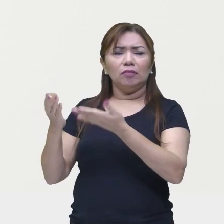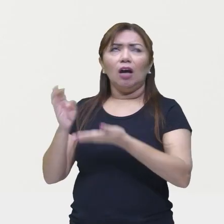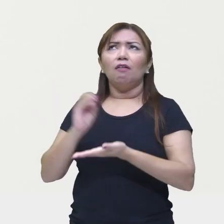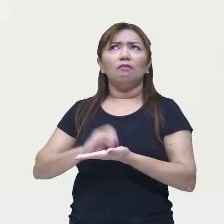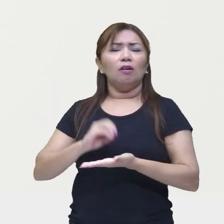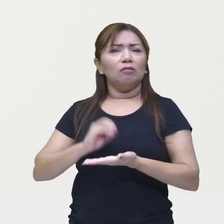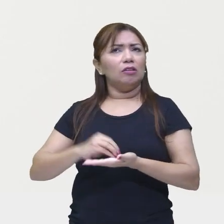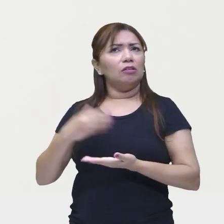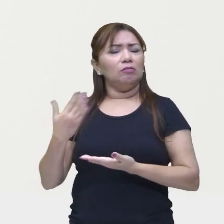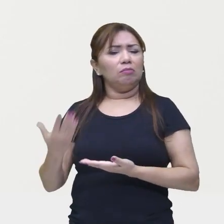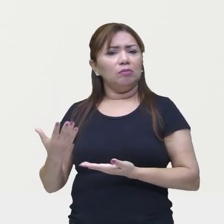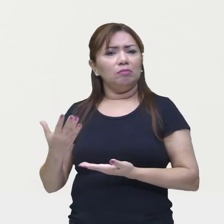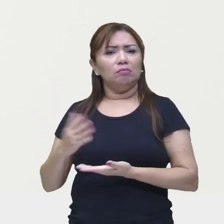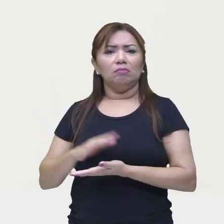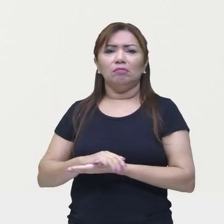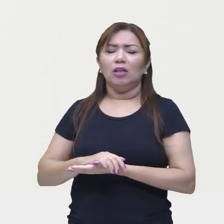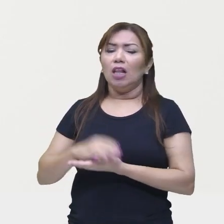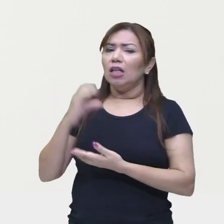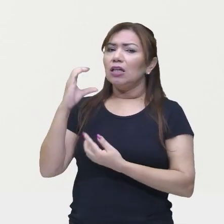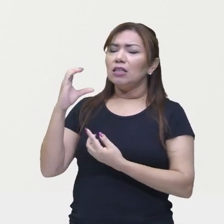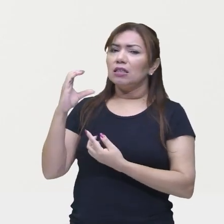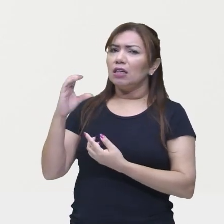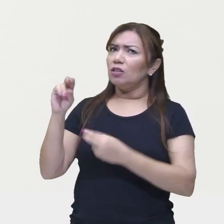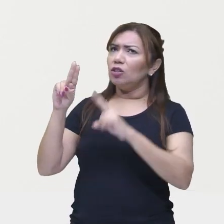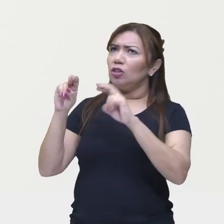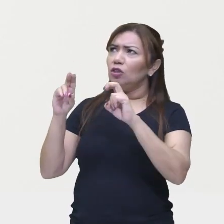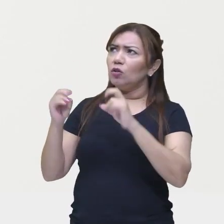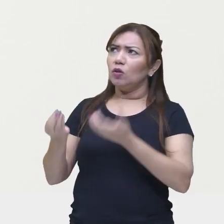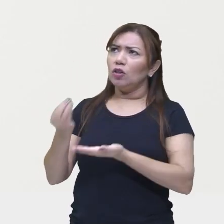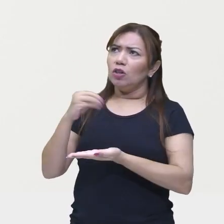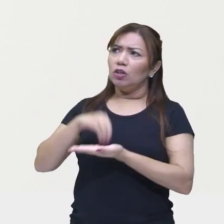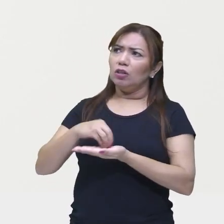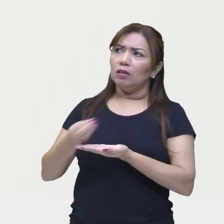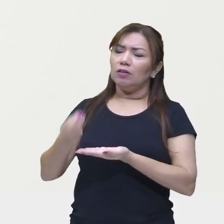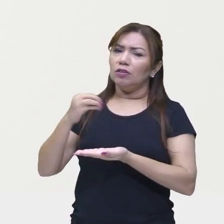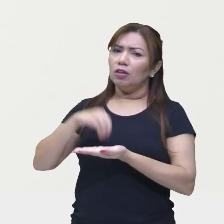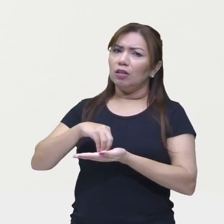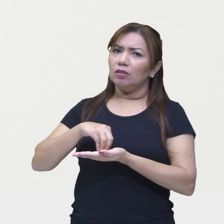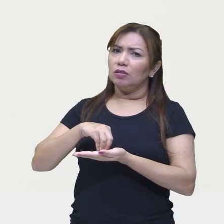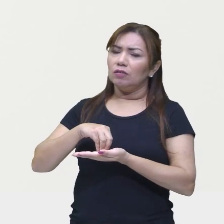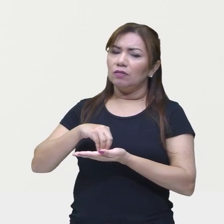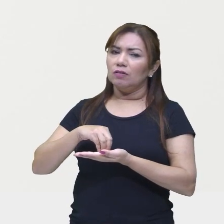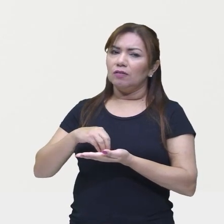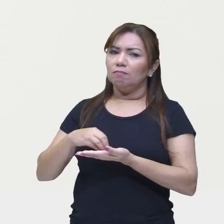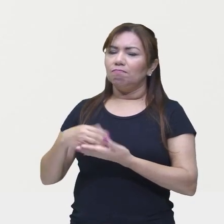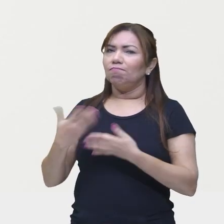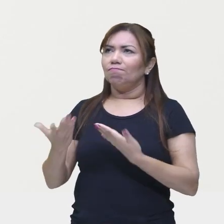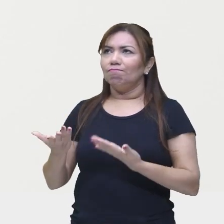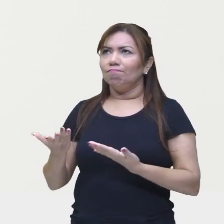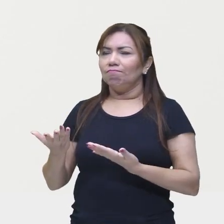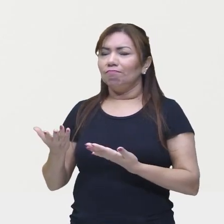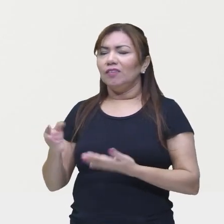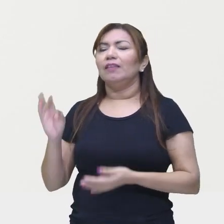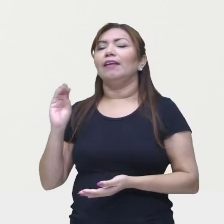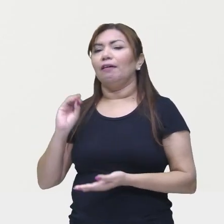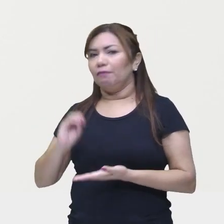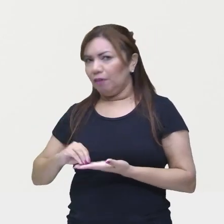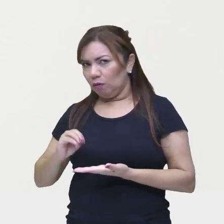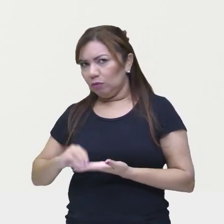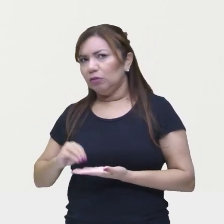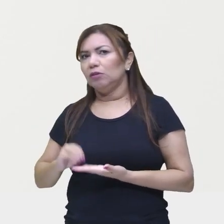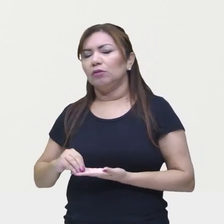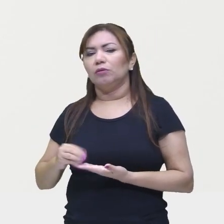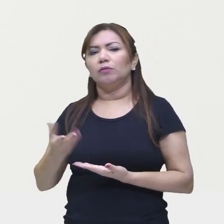aí, hein? Letra C. Título e ingredientes? Também está faltando alguma coisa.